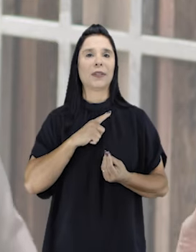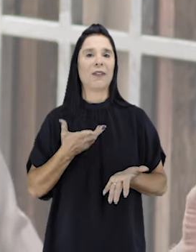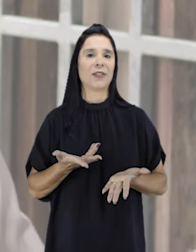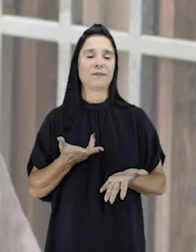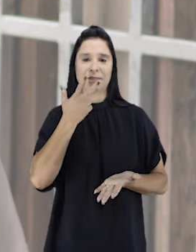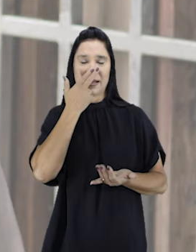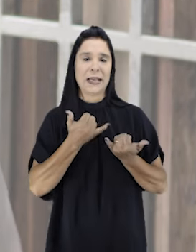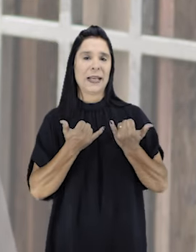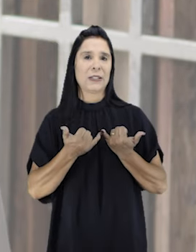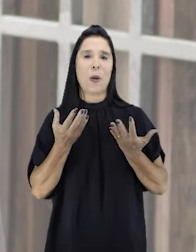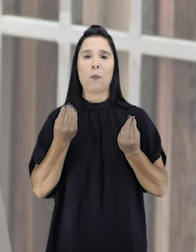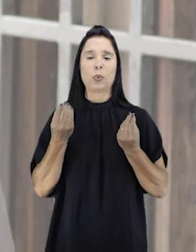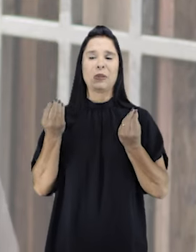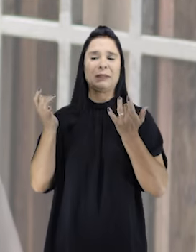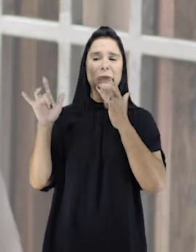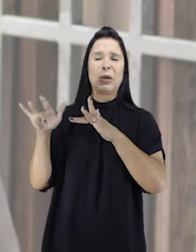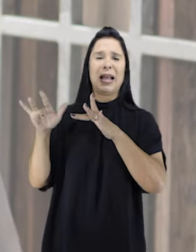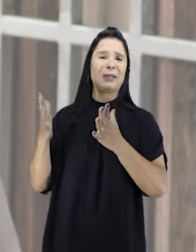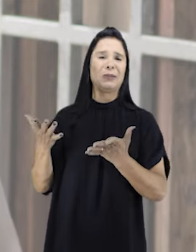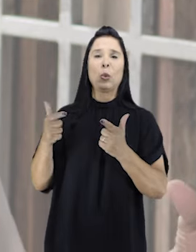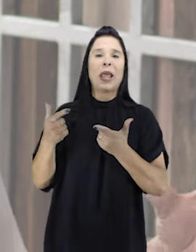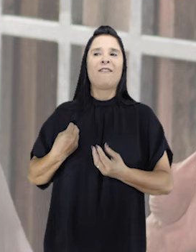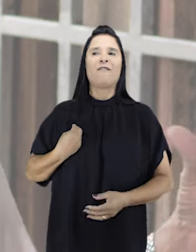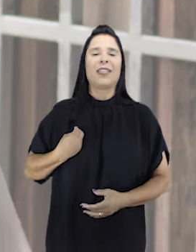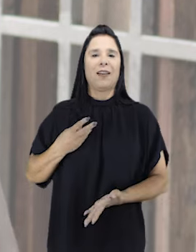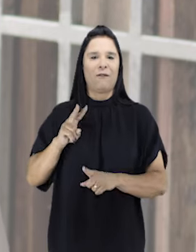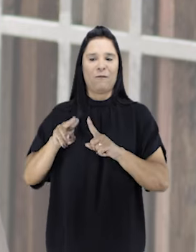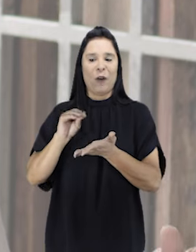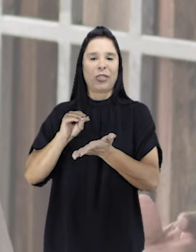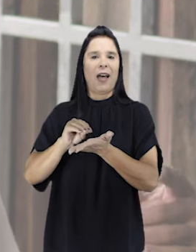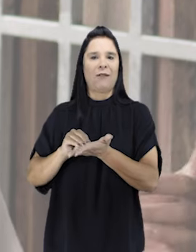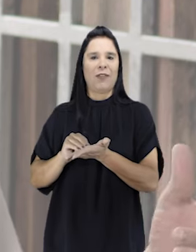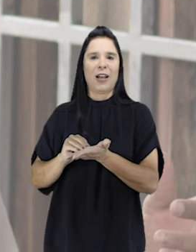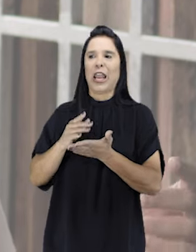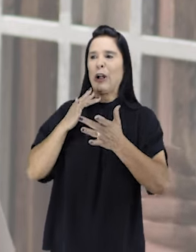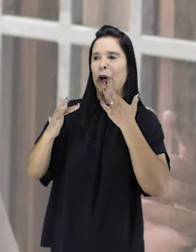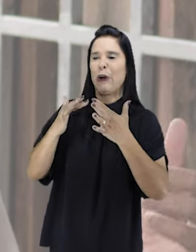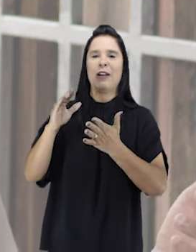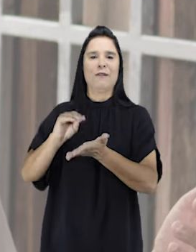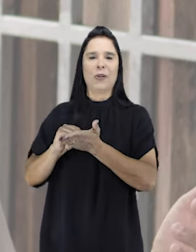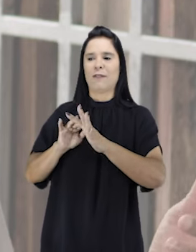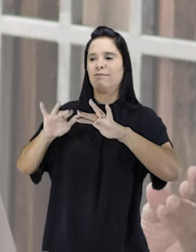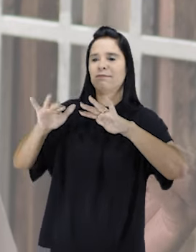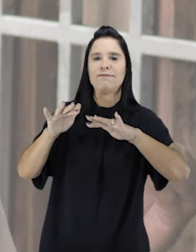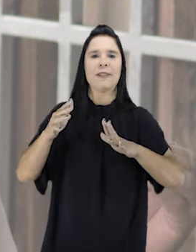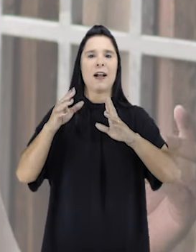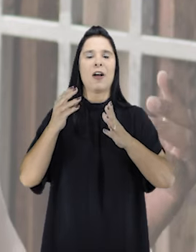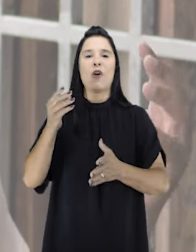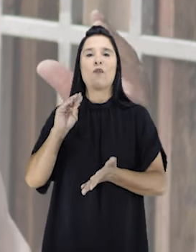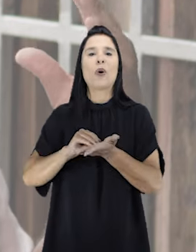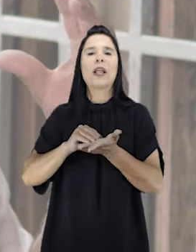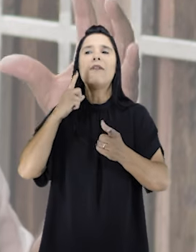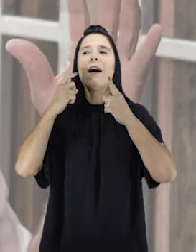estava, digamos assim, murcho, né, sem aquela vida, sem aquela cor, sem aquele movimento, sem